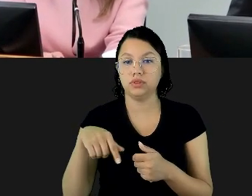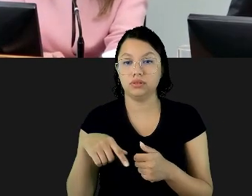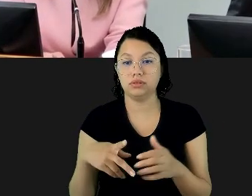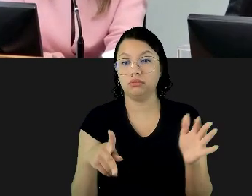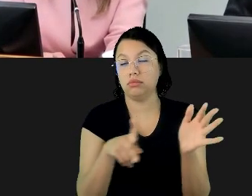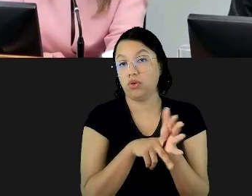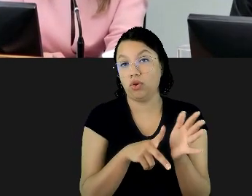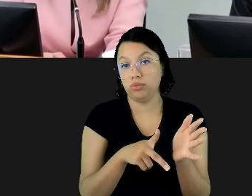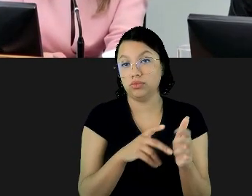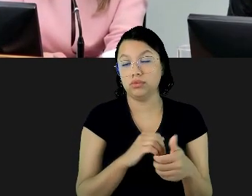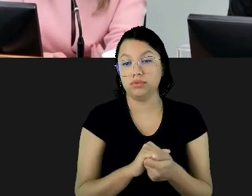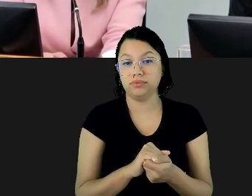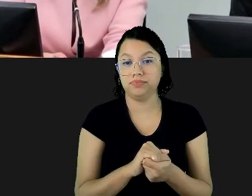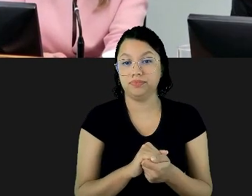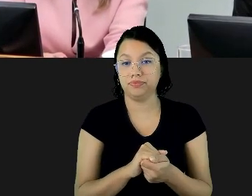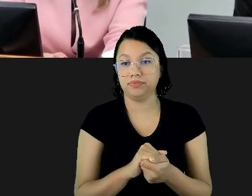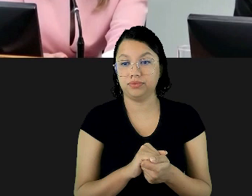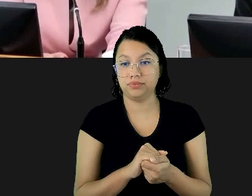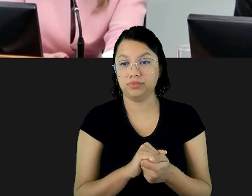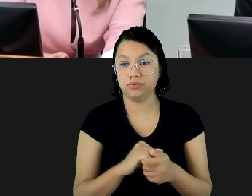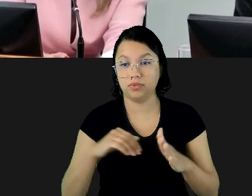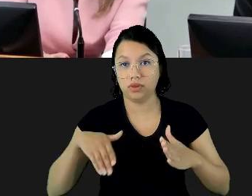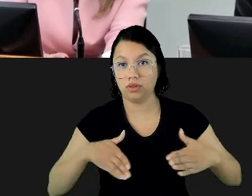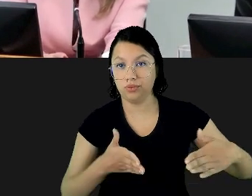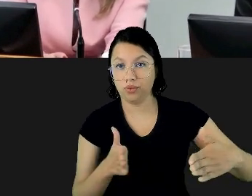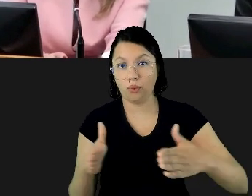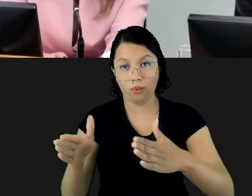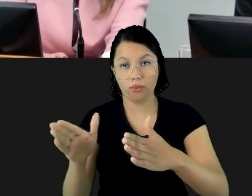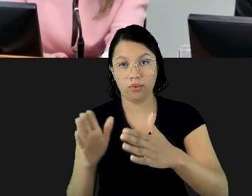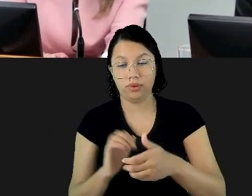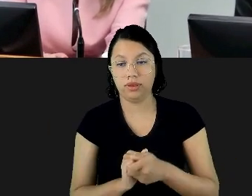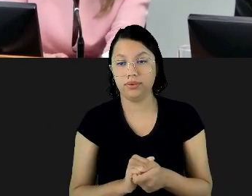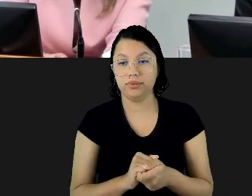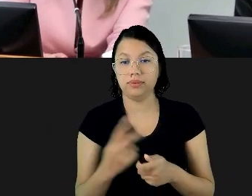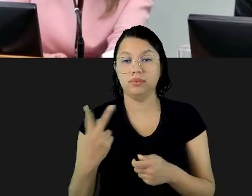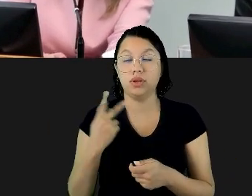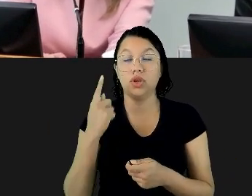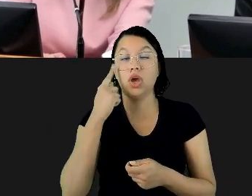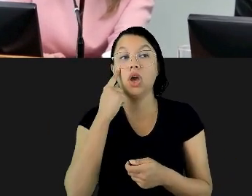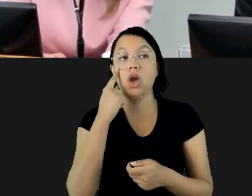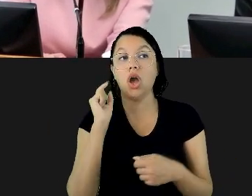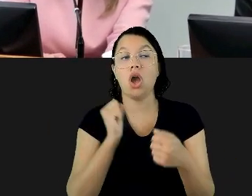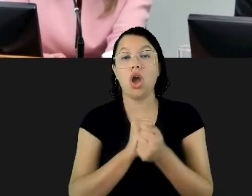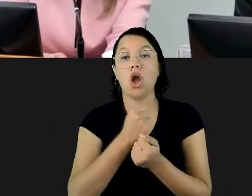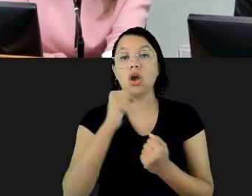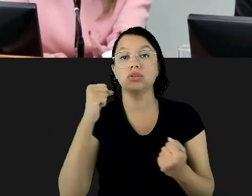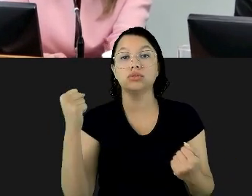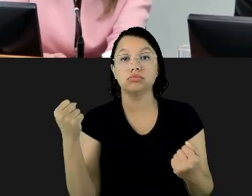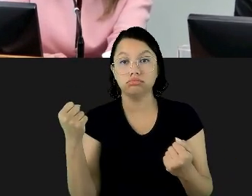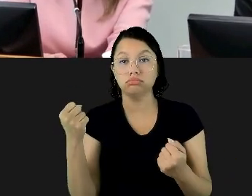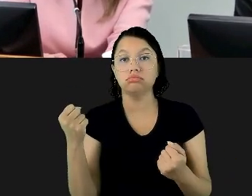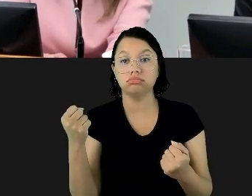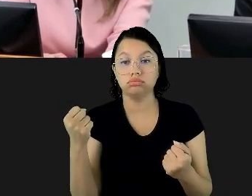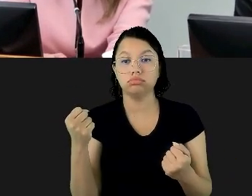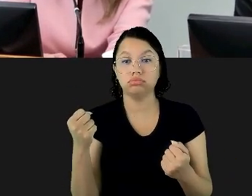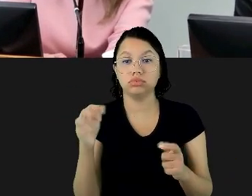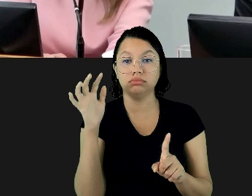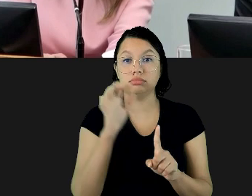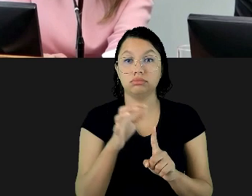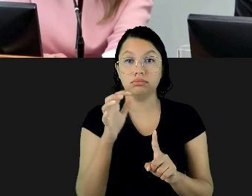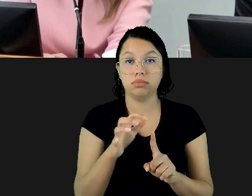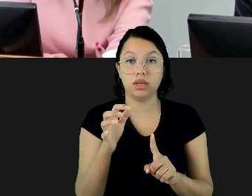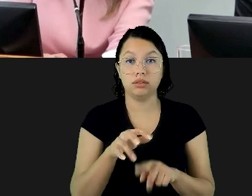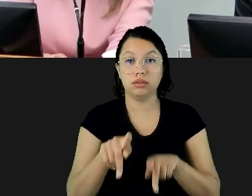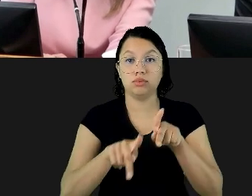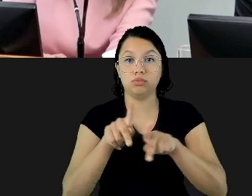ao corredor. Para a gente ver o tamanho que impacta a população, diretamente são mais de 6 milhões de